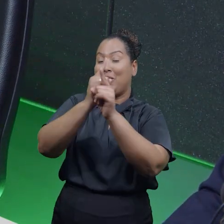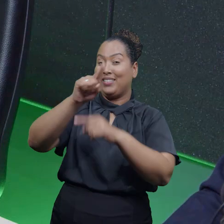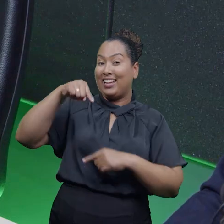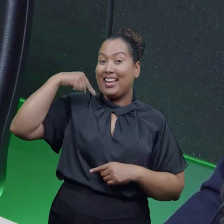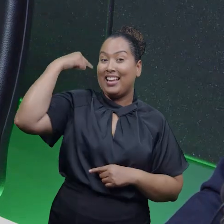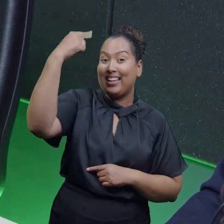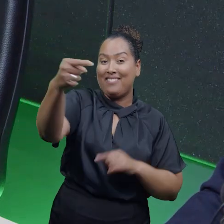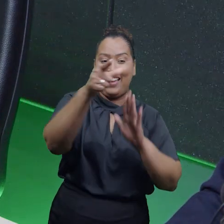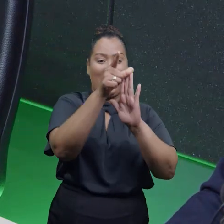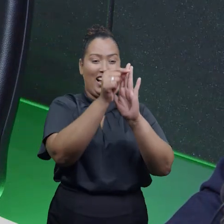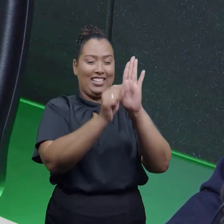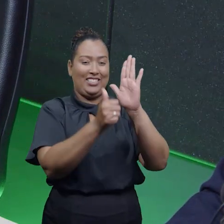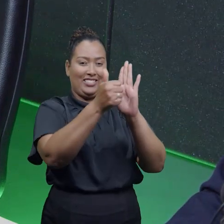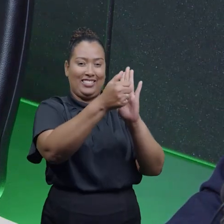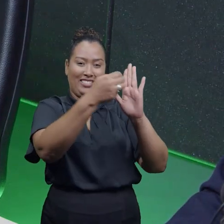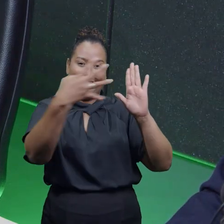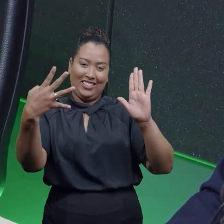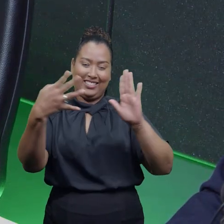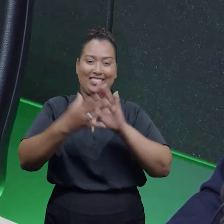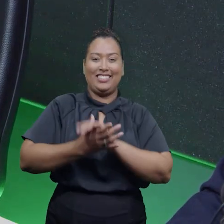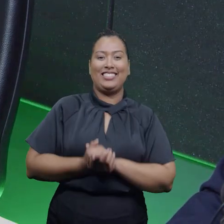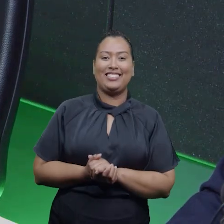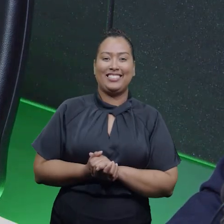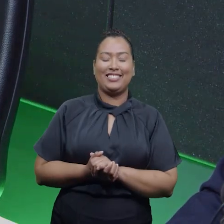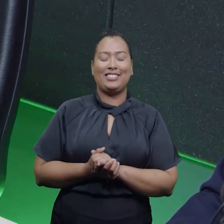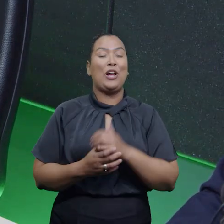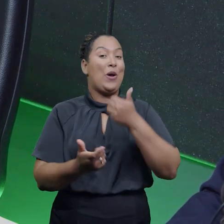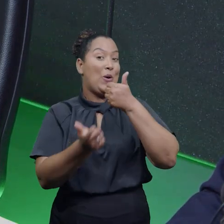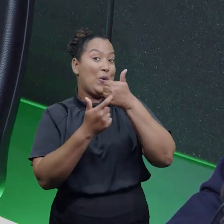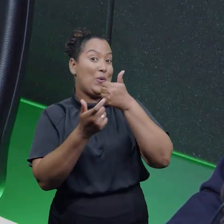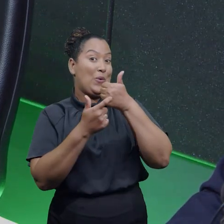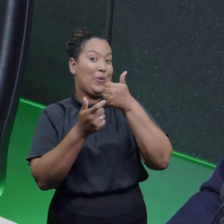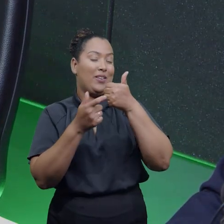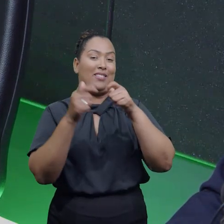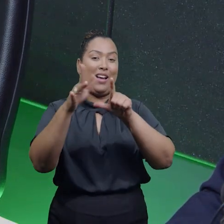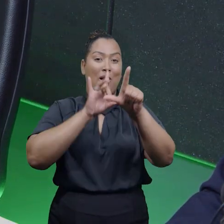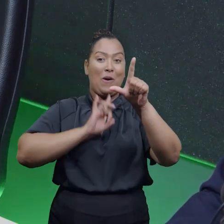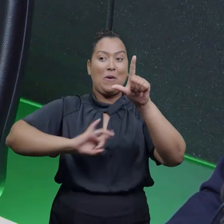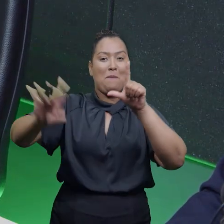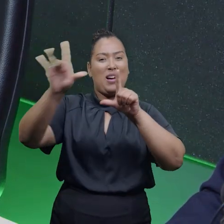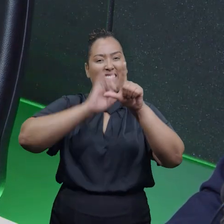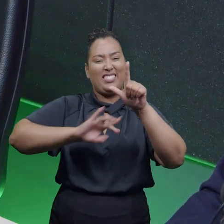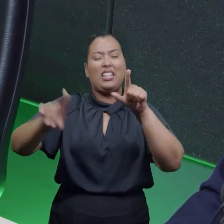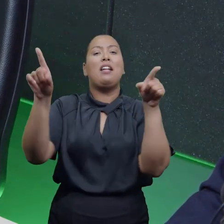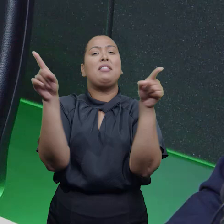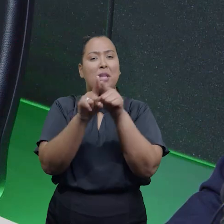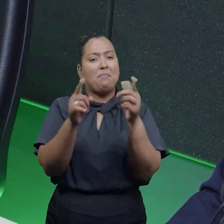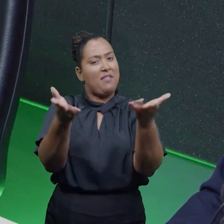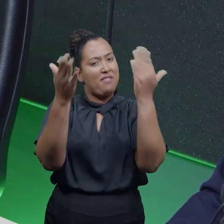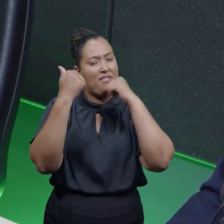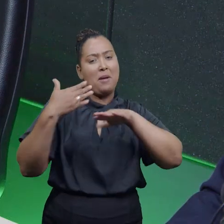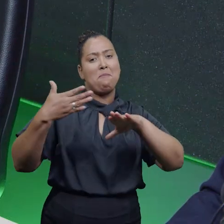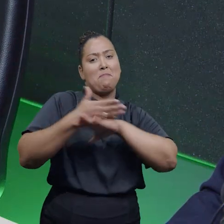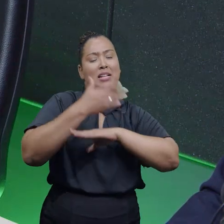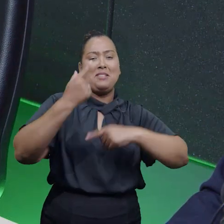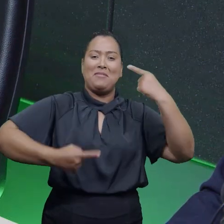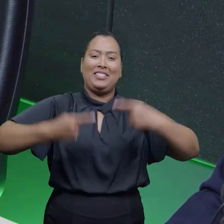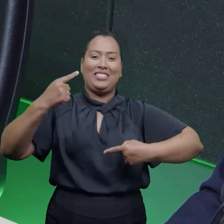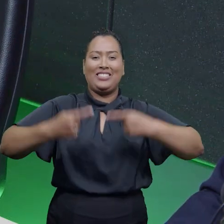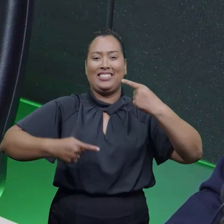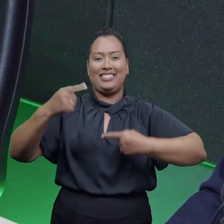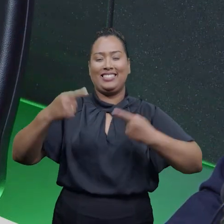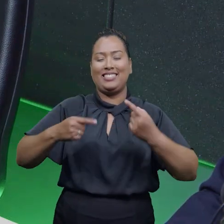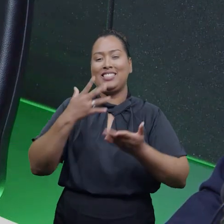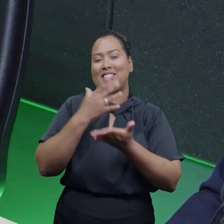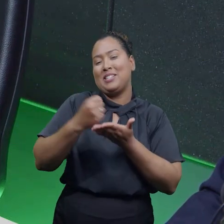até o próximo episódio do Artigo 134. Curta, compartilhe e participe desse debate e